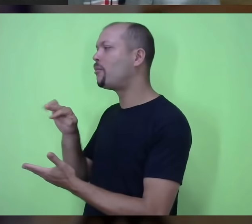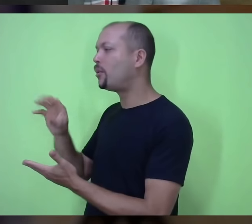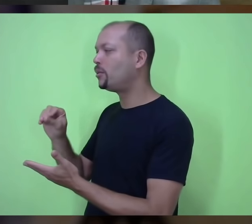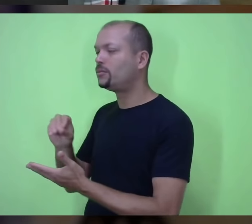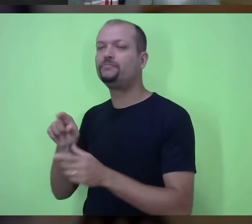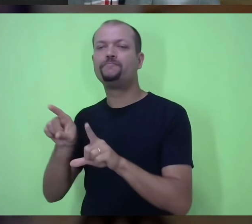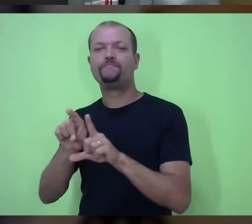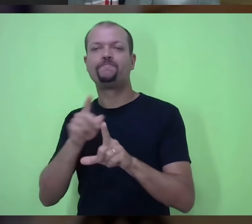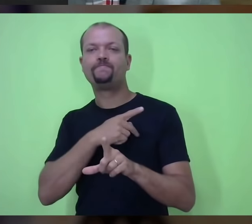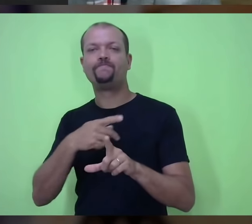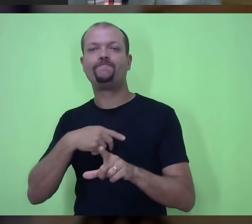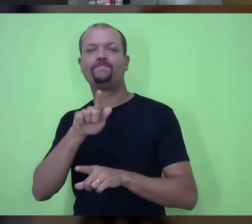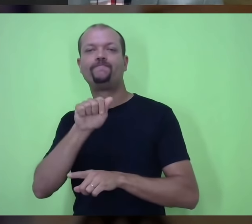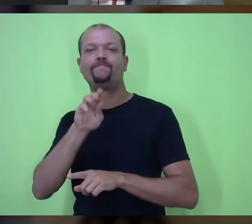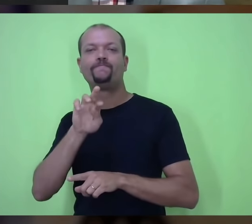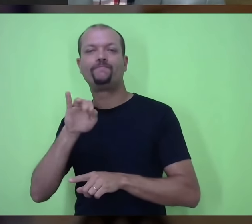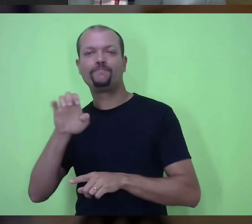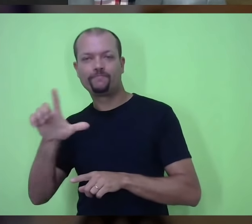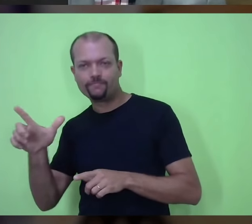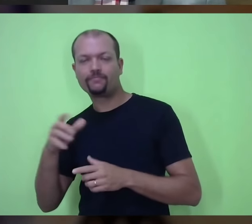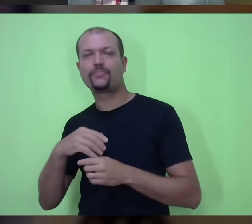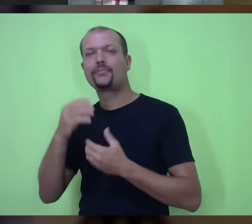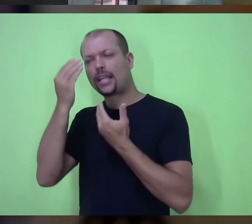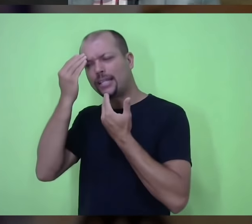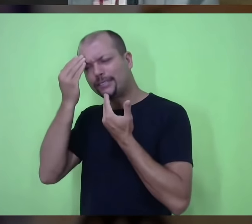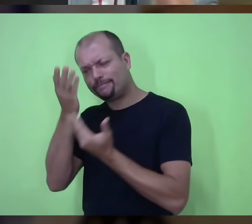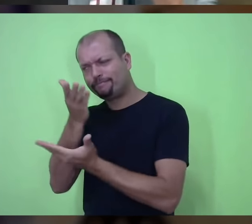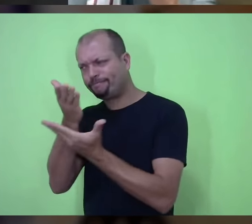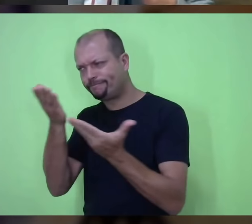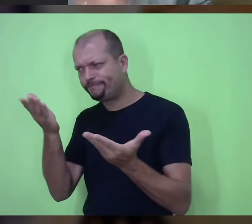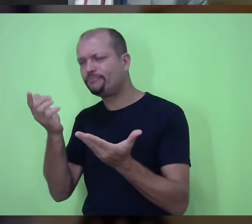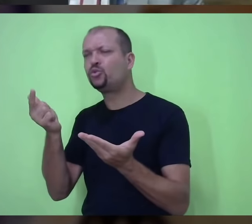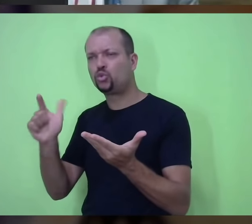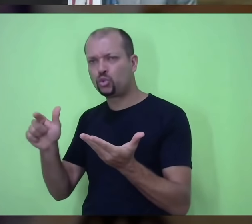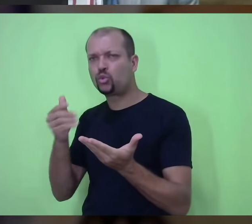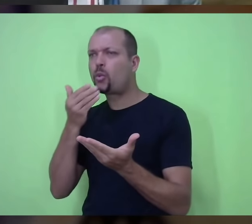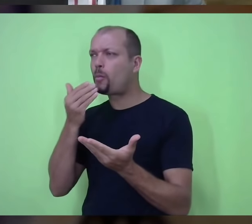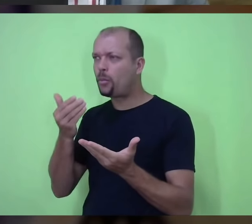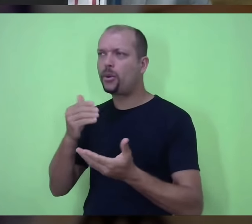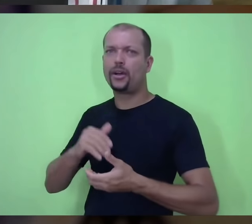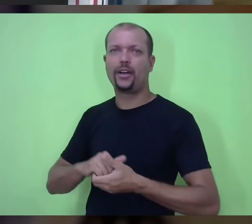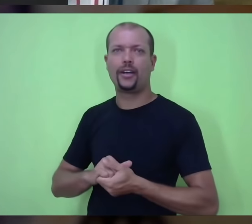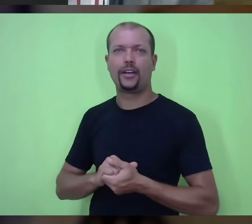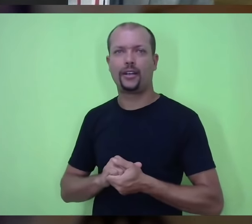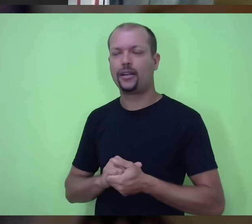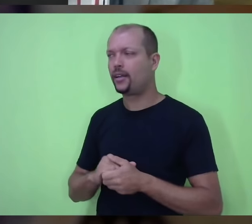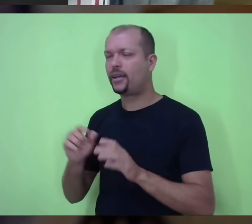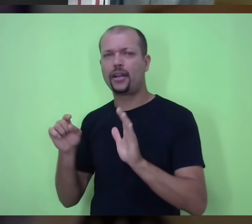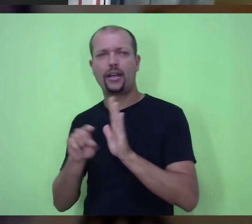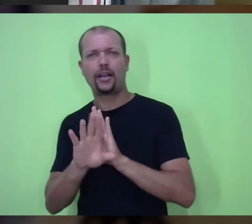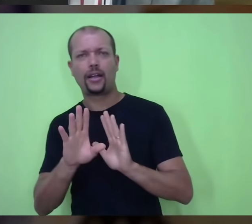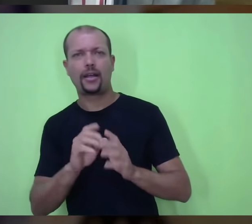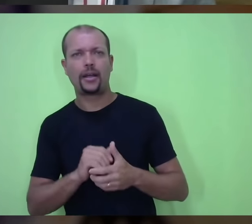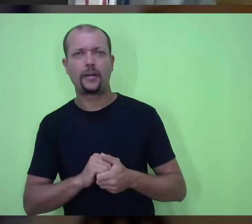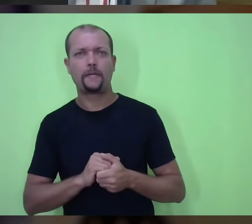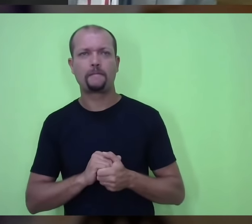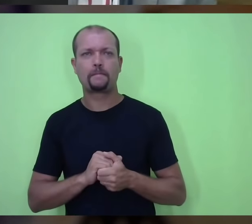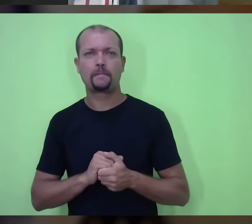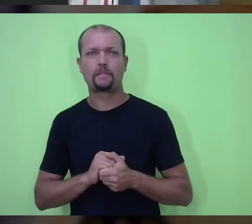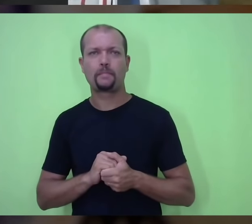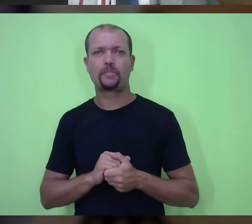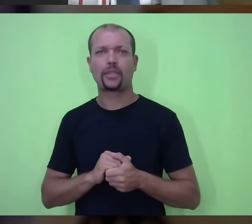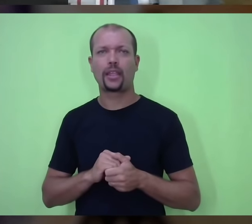Ferreira, pastor Gabriel Galvani, eu quero agradecer muito a vocês mais uma vez. Ô, Júlio, agradecer um também. Comentário. Sim, sim,